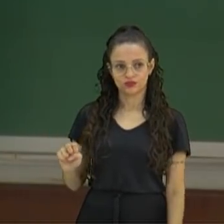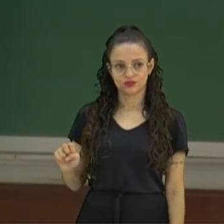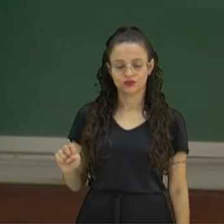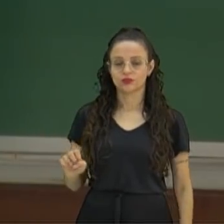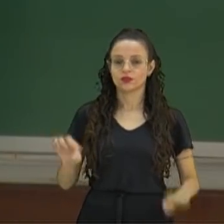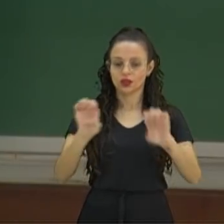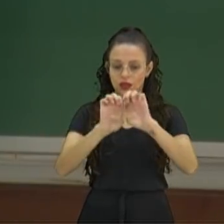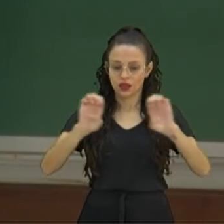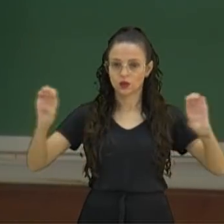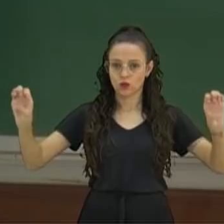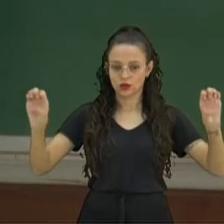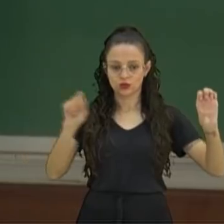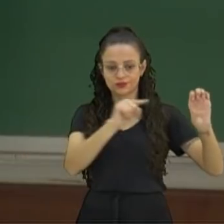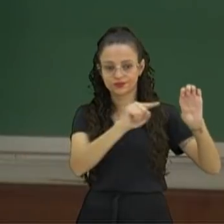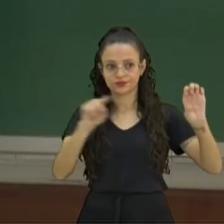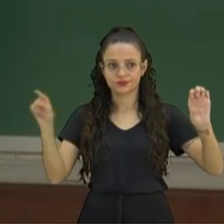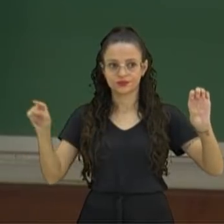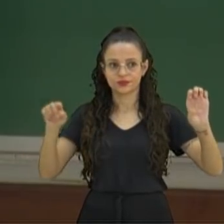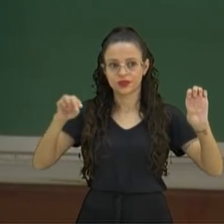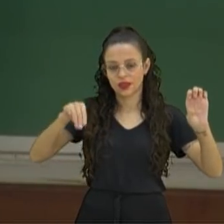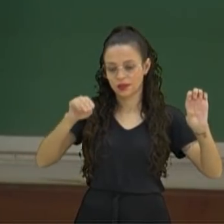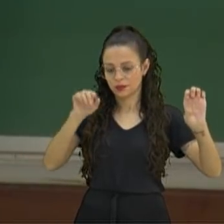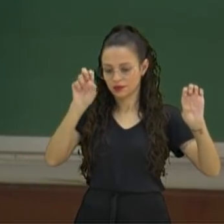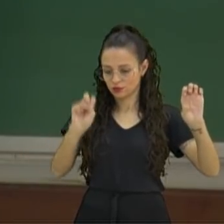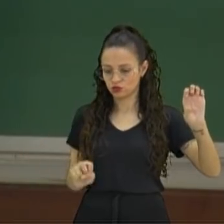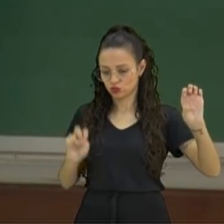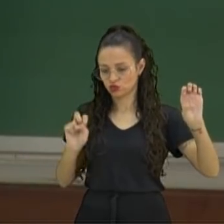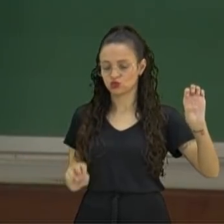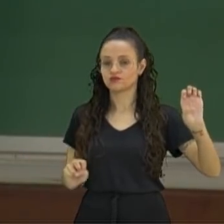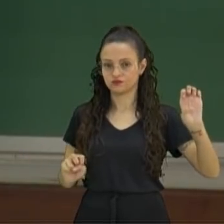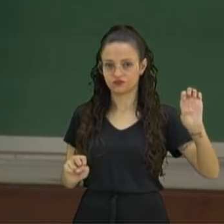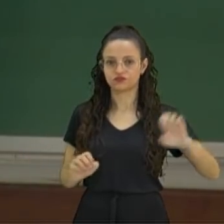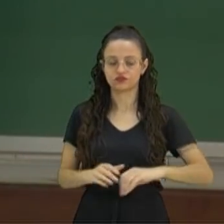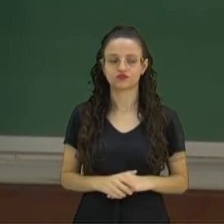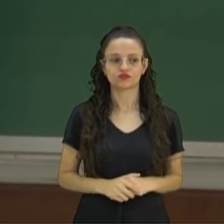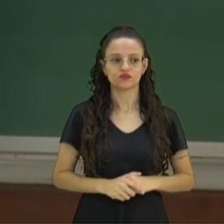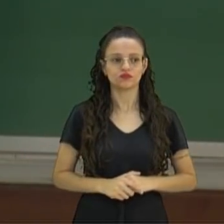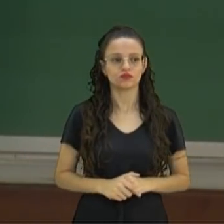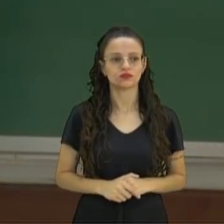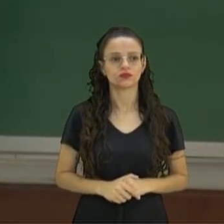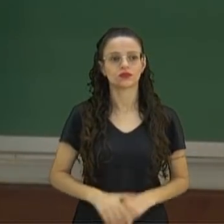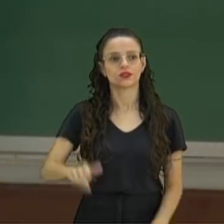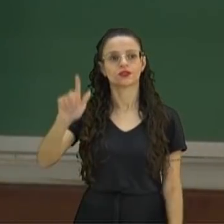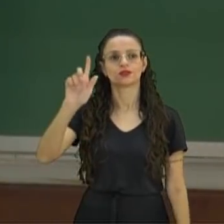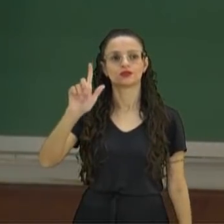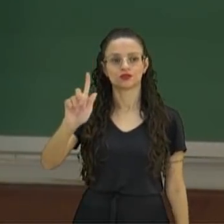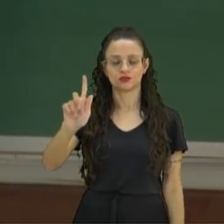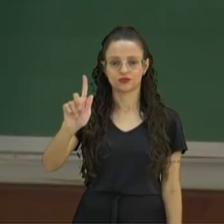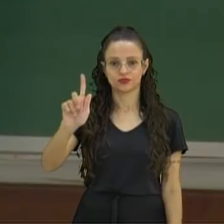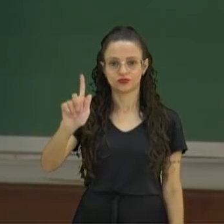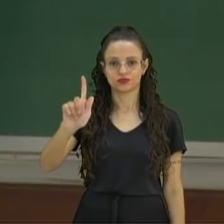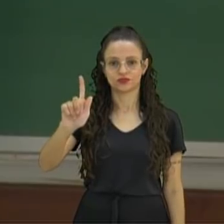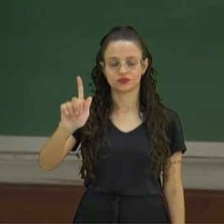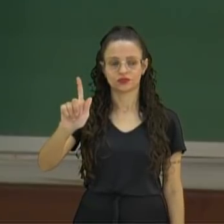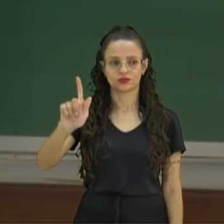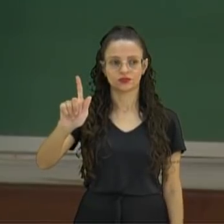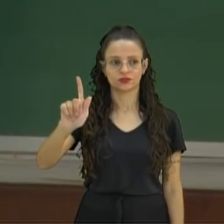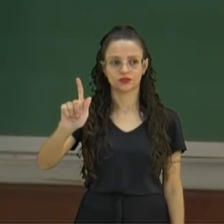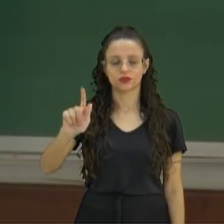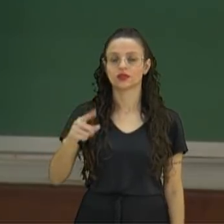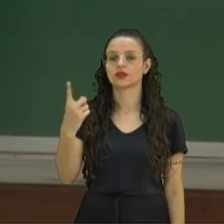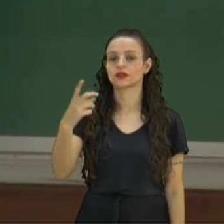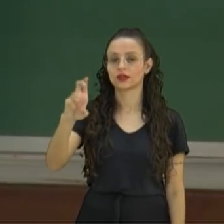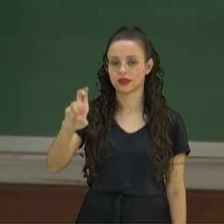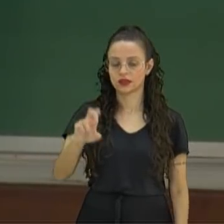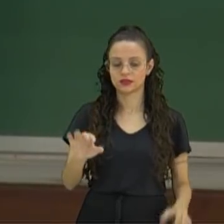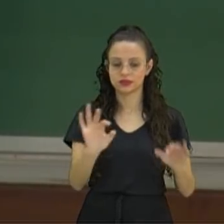linha do Equador está aqui, o ponto M está ali abaixo, ou seja, ao sul. Depois nós vamos ter ali o ponto G, 15